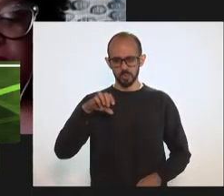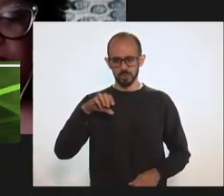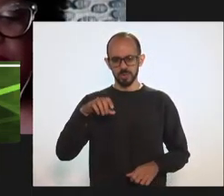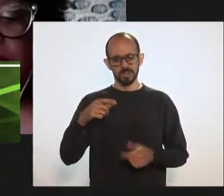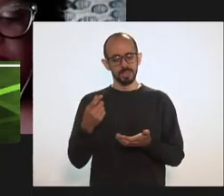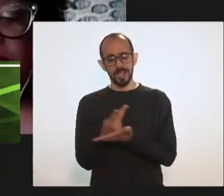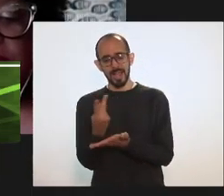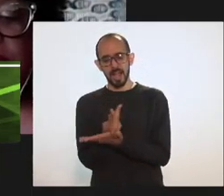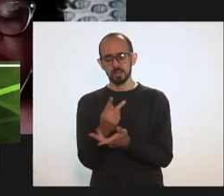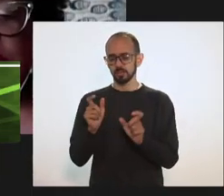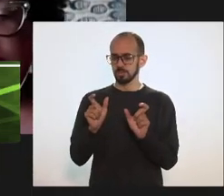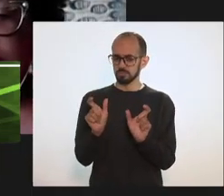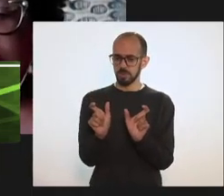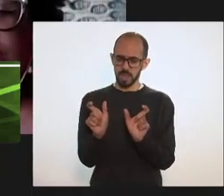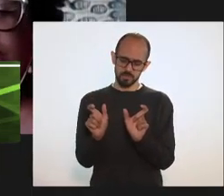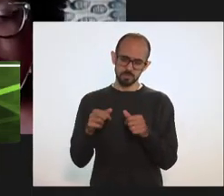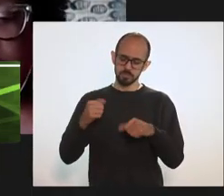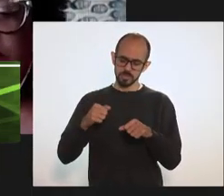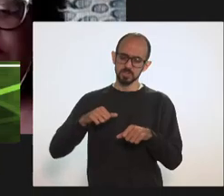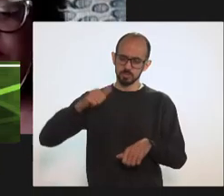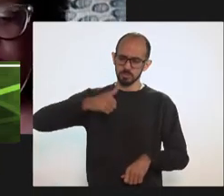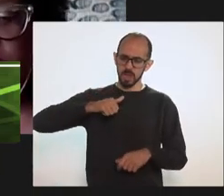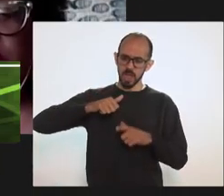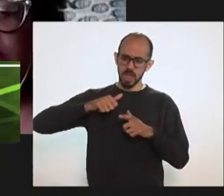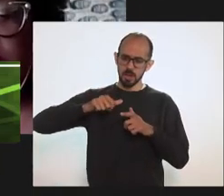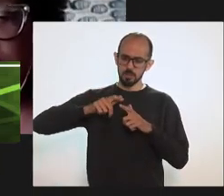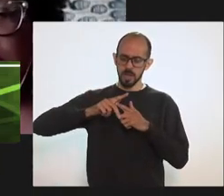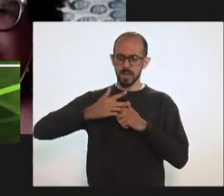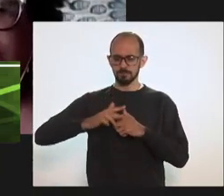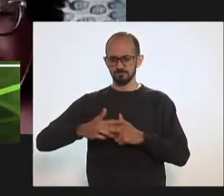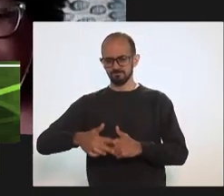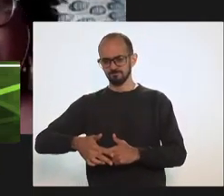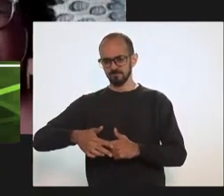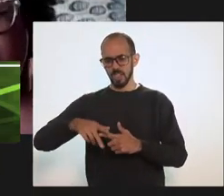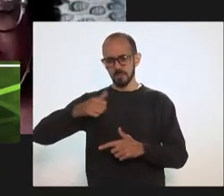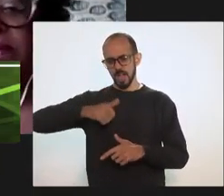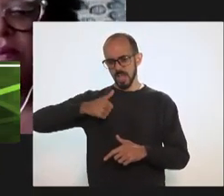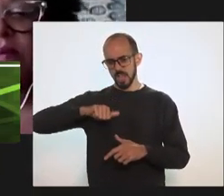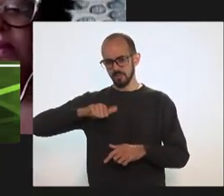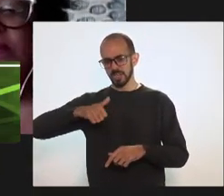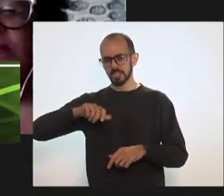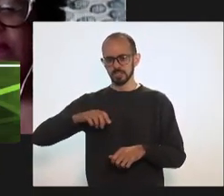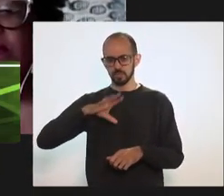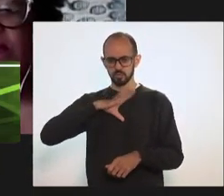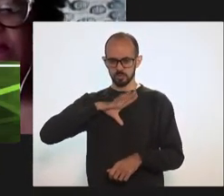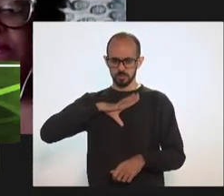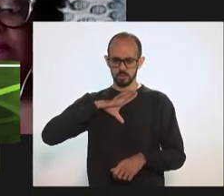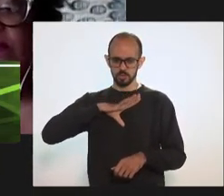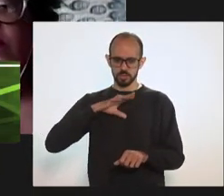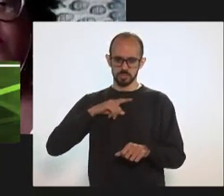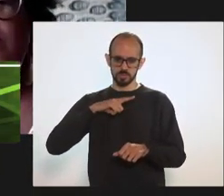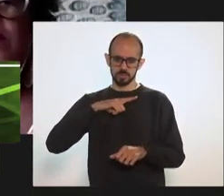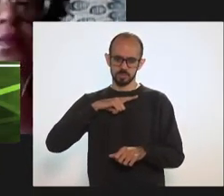consumidor... Nossa, tá feia a coisa. Consumidor com C cedilha? Com Su com